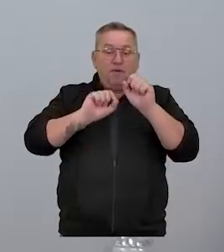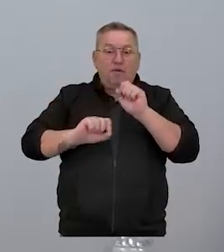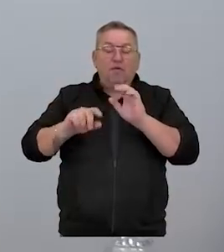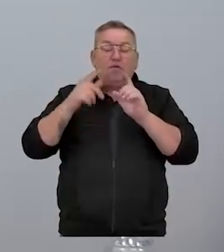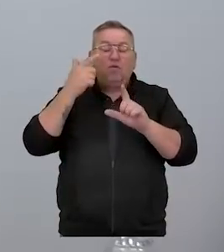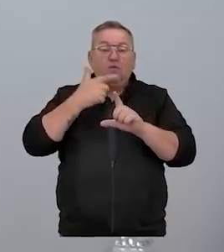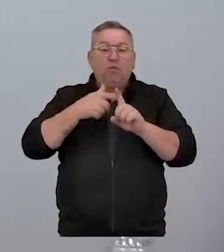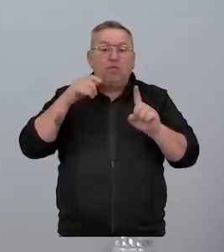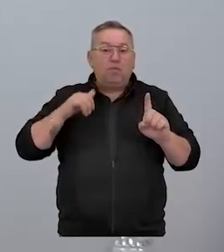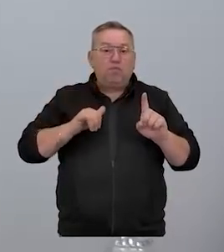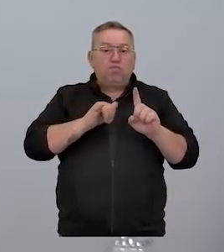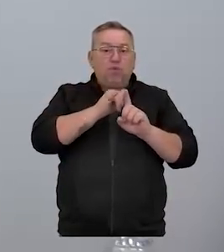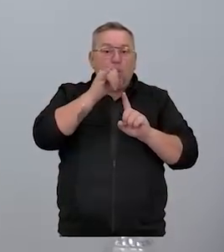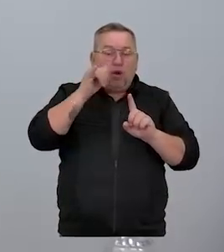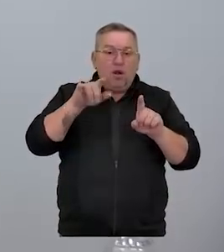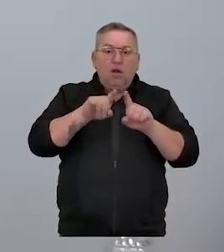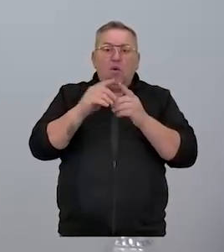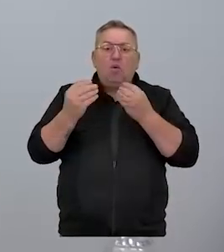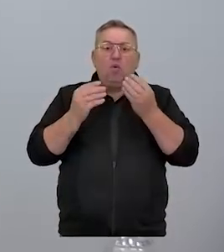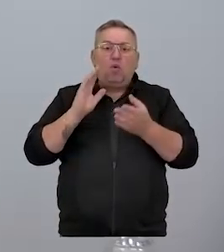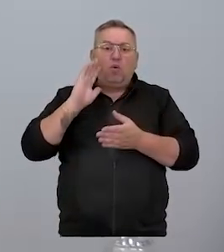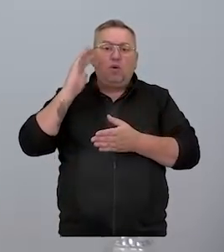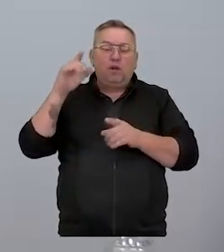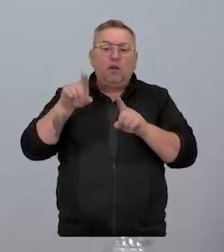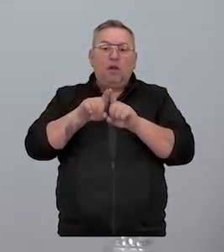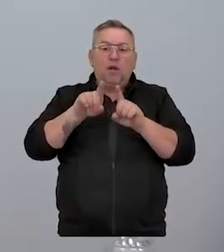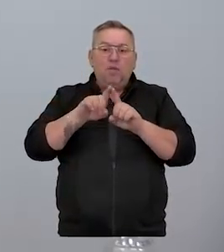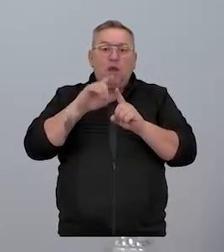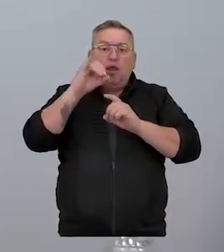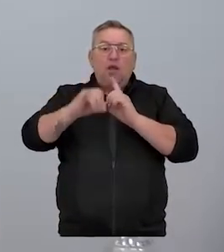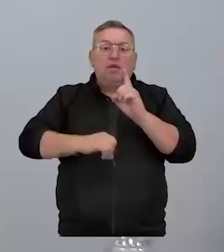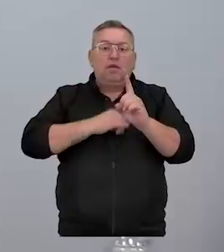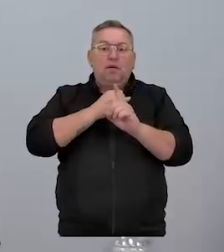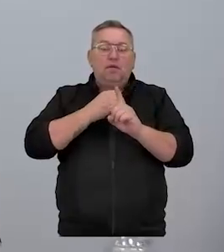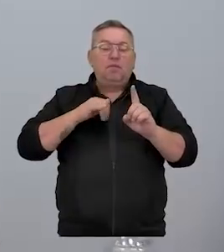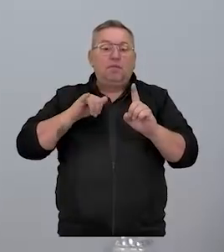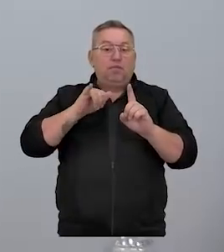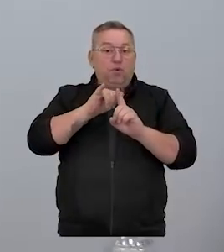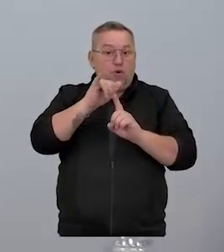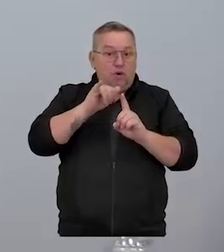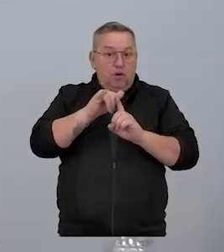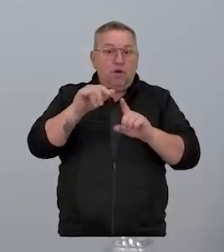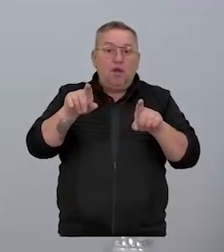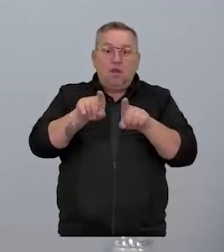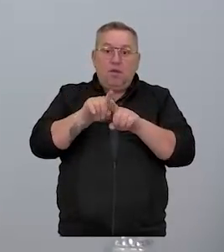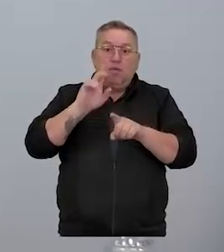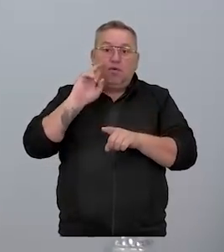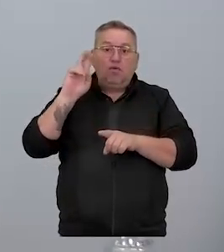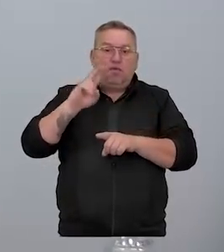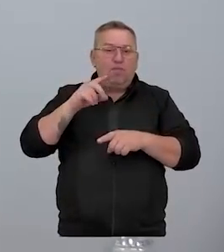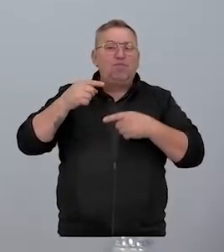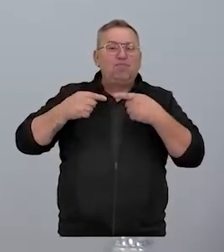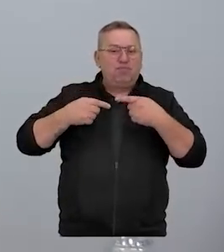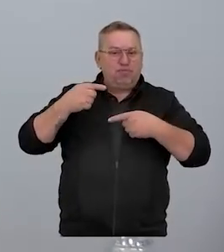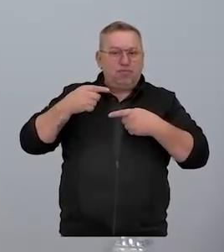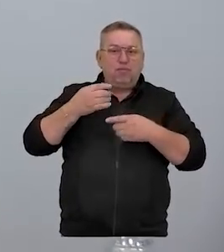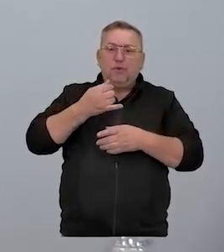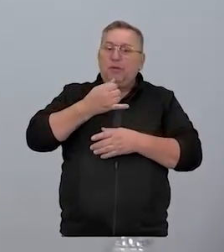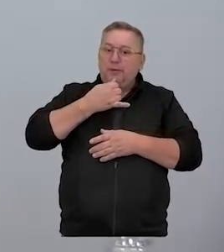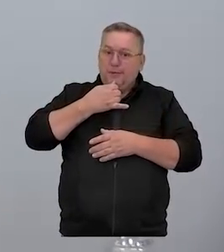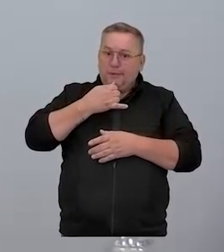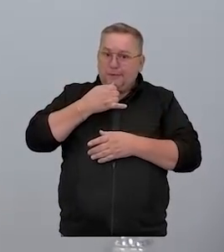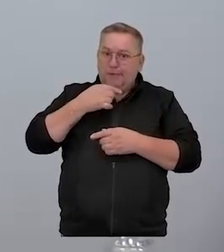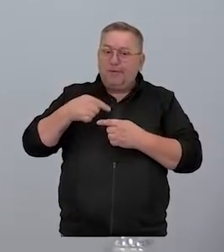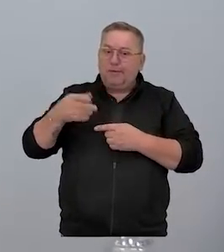o bullying, como isso acontece, o cyberbullying. Nas últimas semanas tivemos aí um tema muito polêmico e triste em relação a